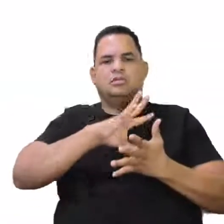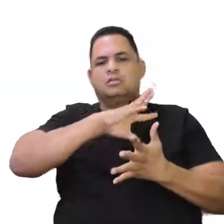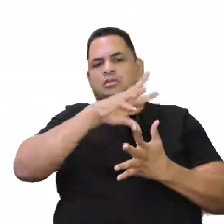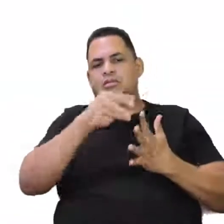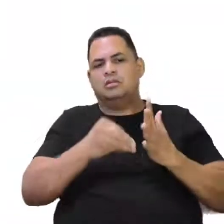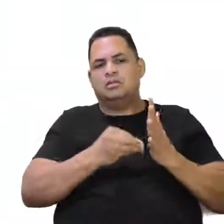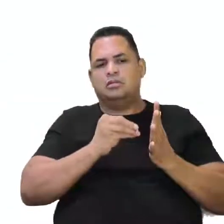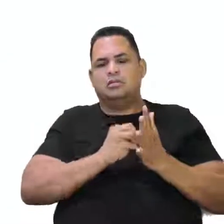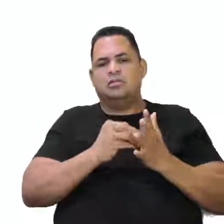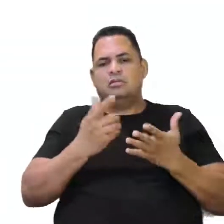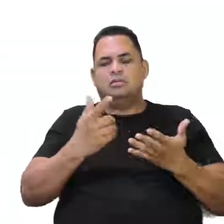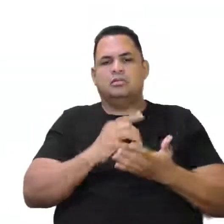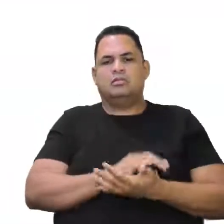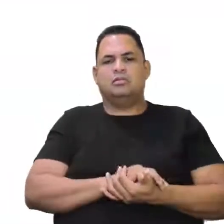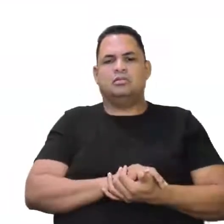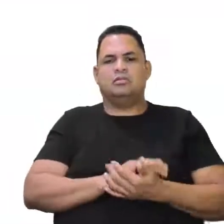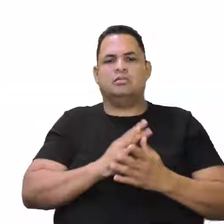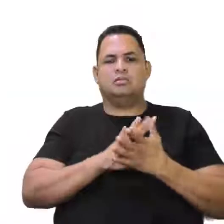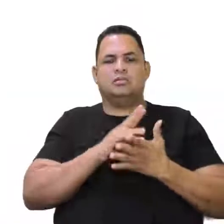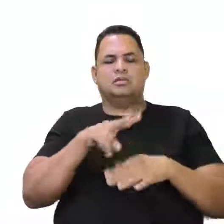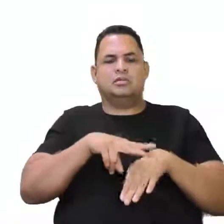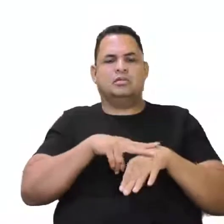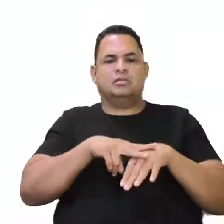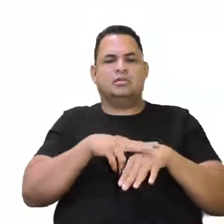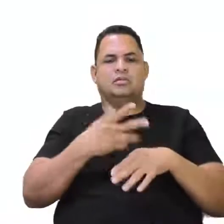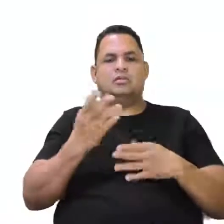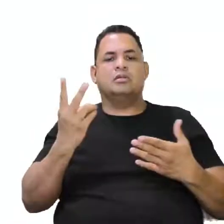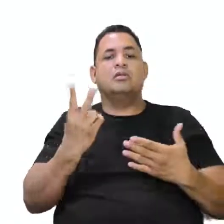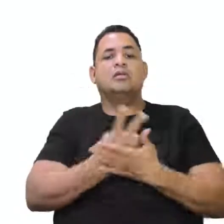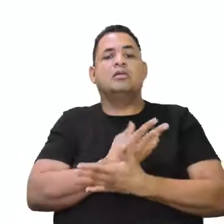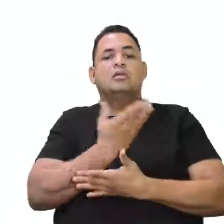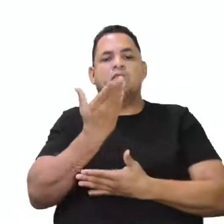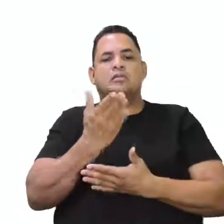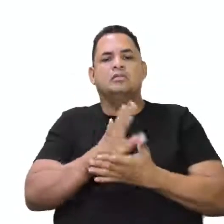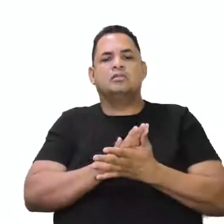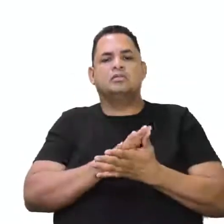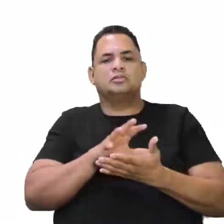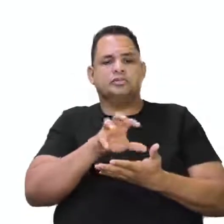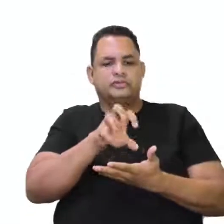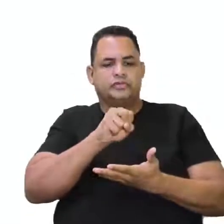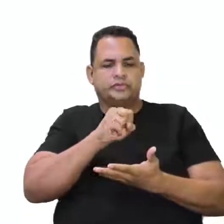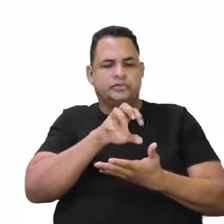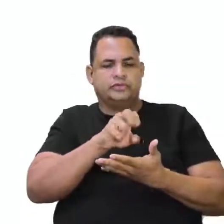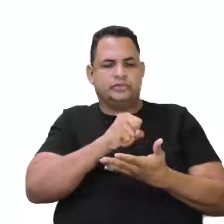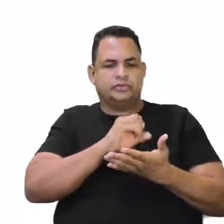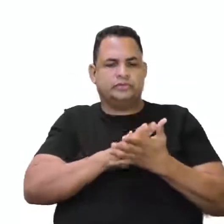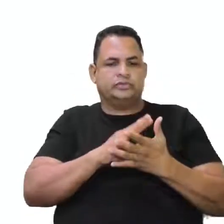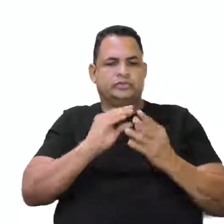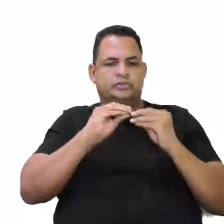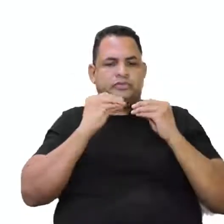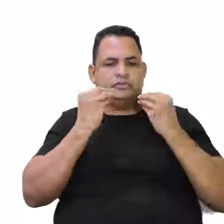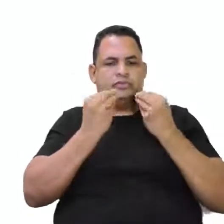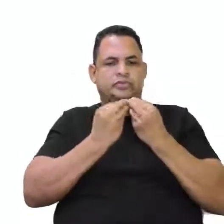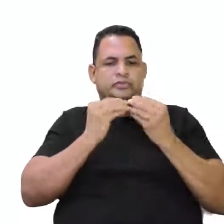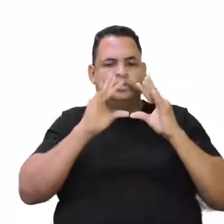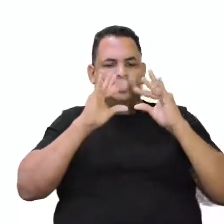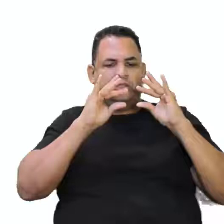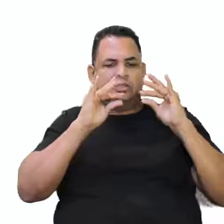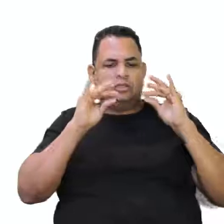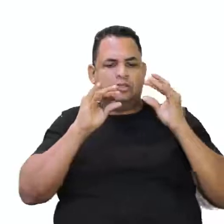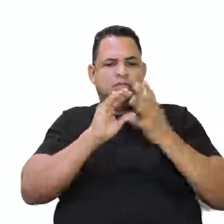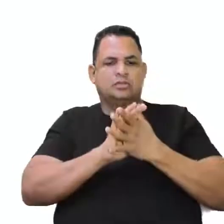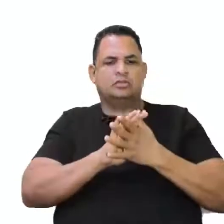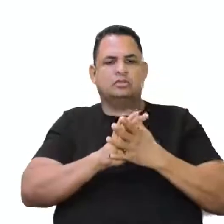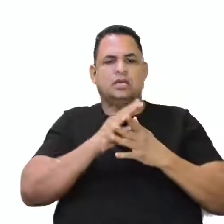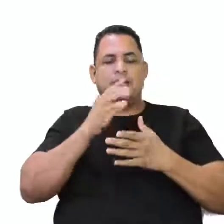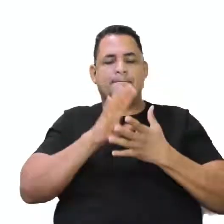é desse jeitinho mesmo, né? Toda verdinha. E o que acontece? Ela secreta uma substância, um líquidozinho, parece um leite,